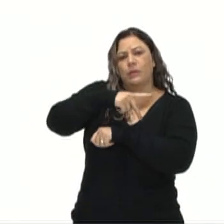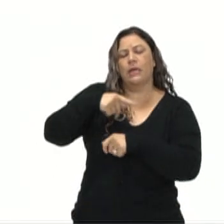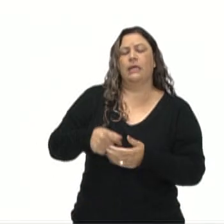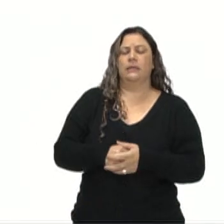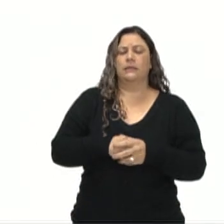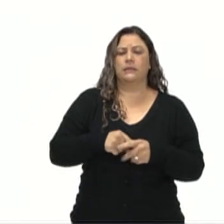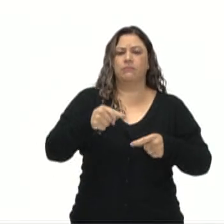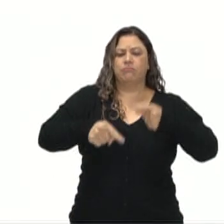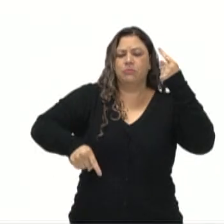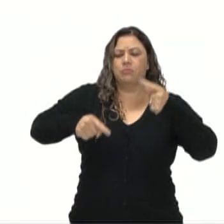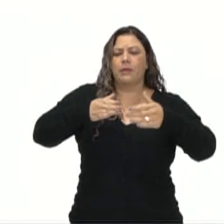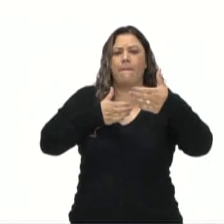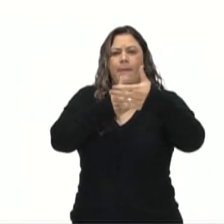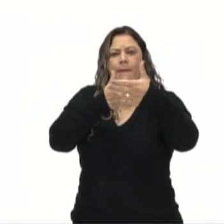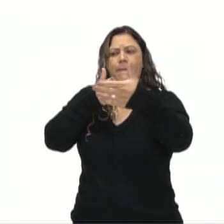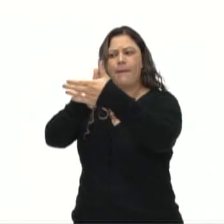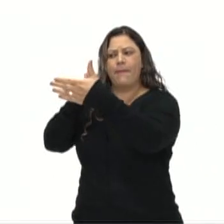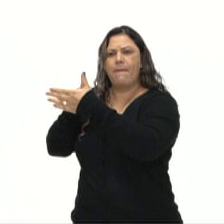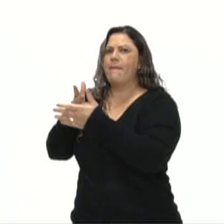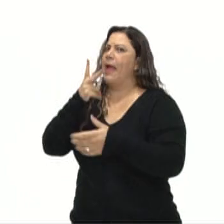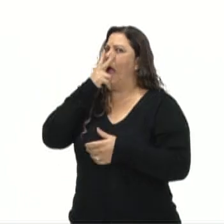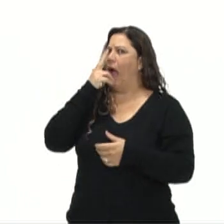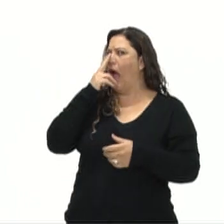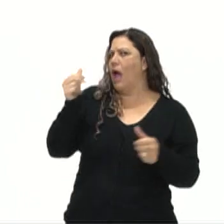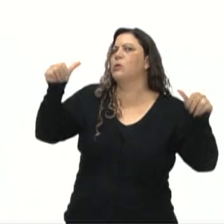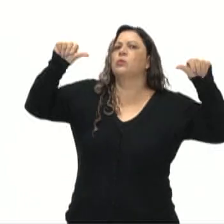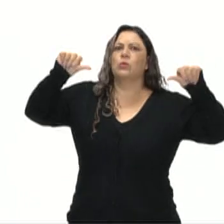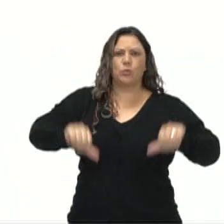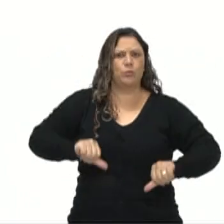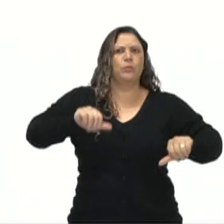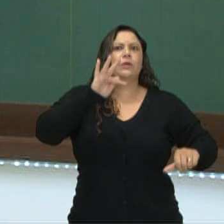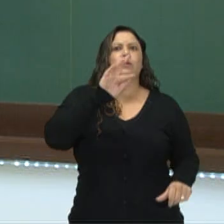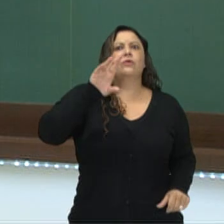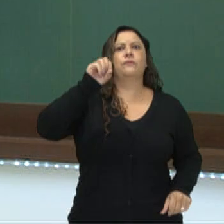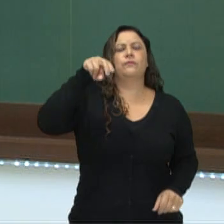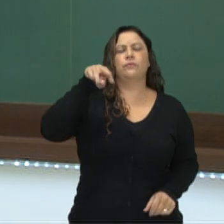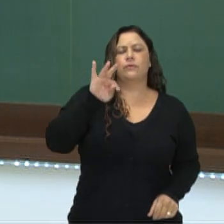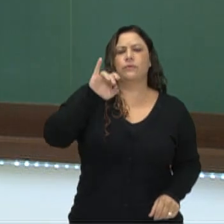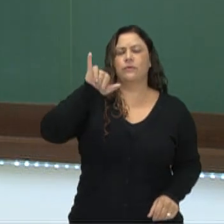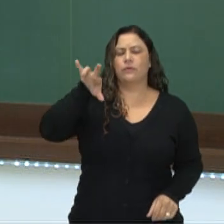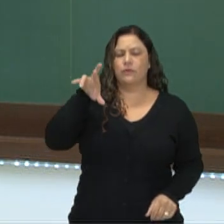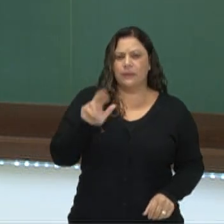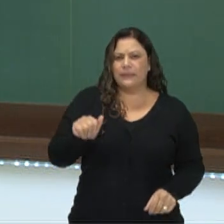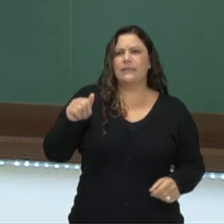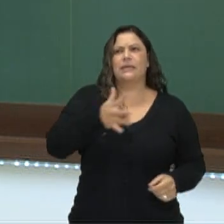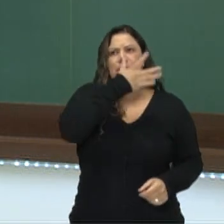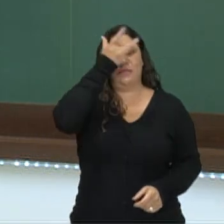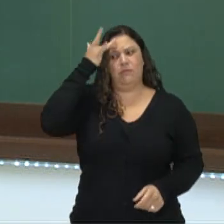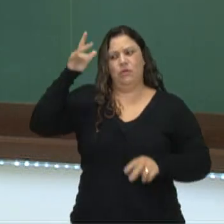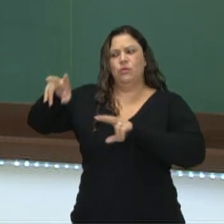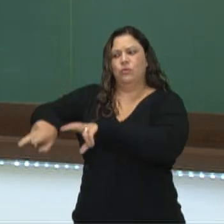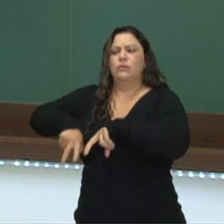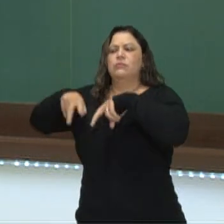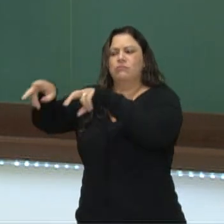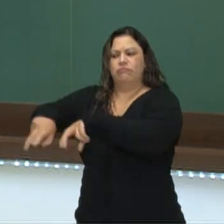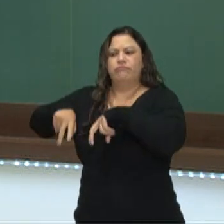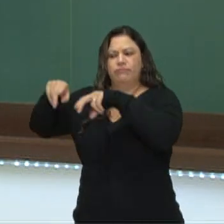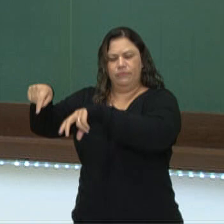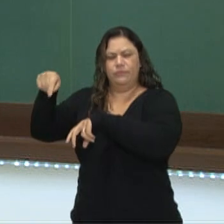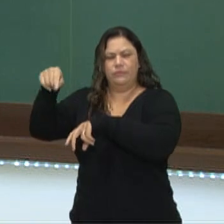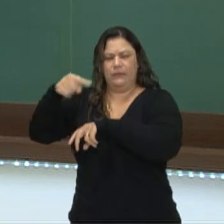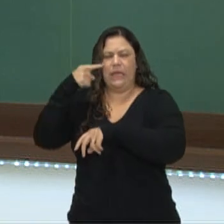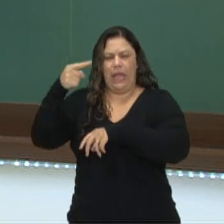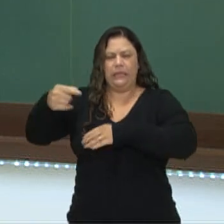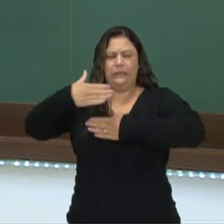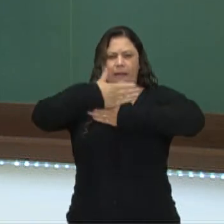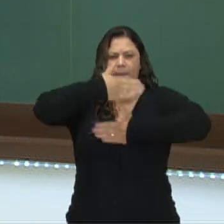contestação de fronteiras, que eu acho que é o pior, né? Assim, até pessoas que moram mais na área rural entendem bem isso, que às vezes o cara puxa